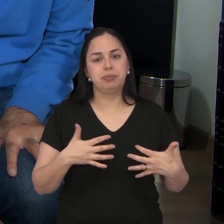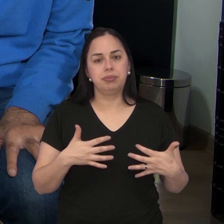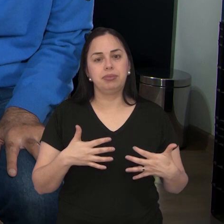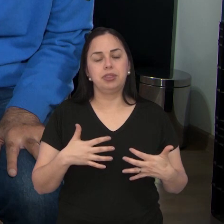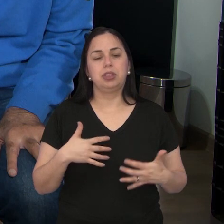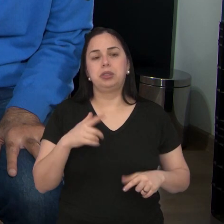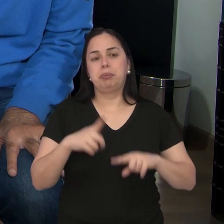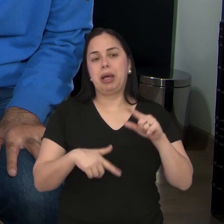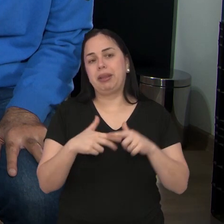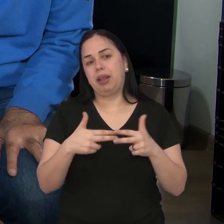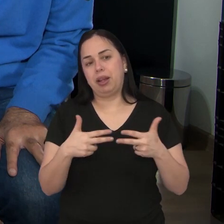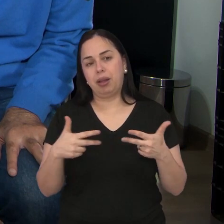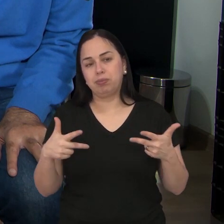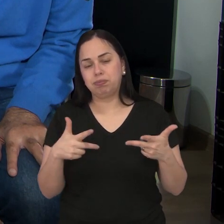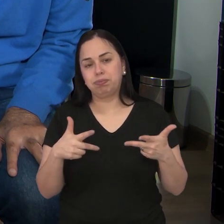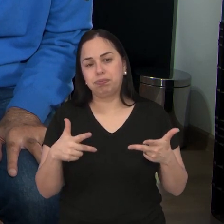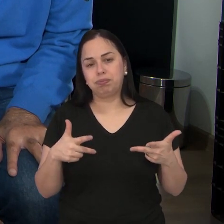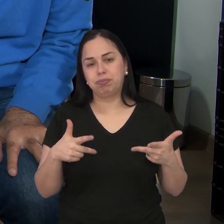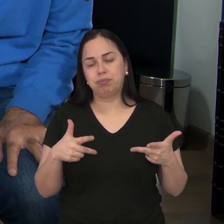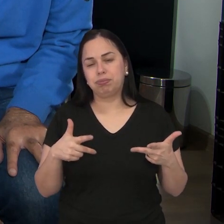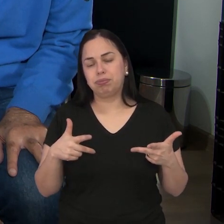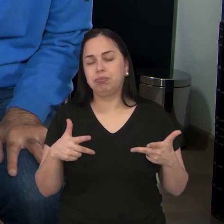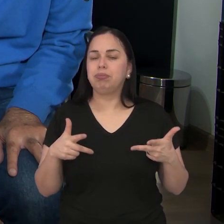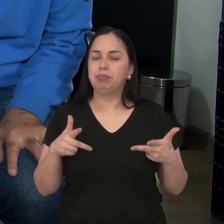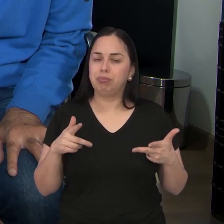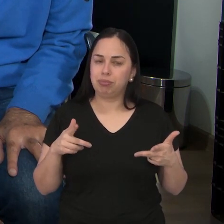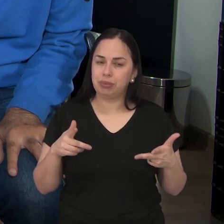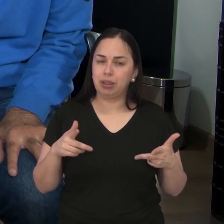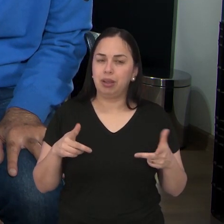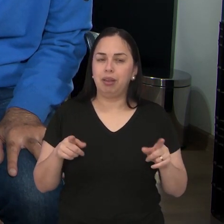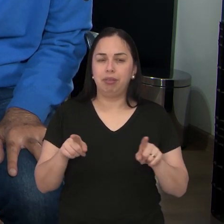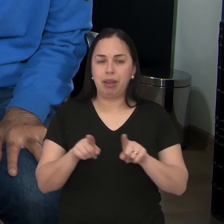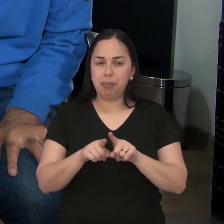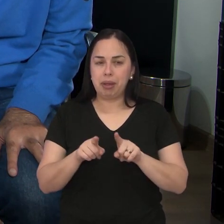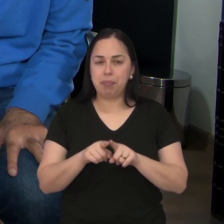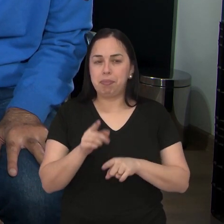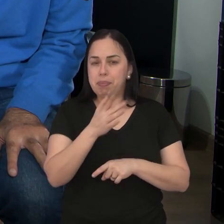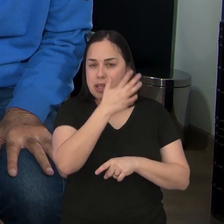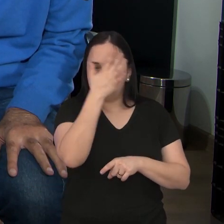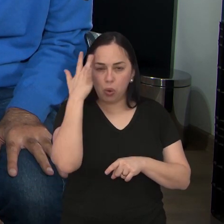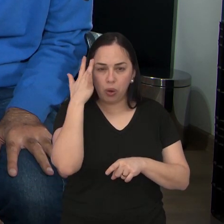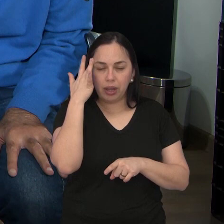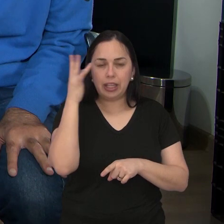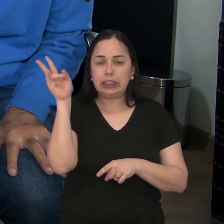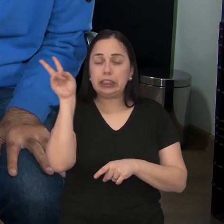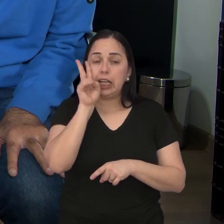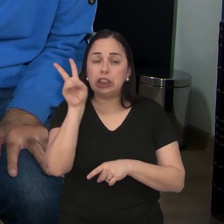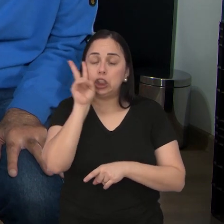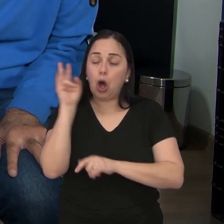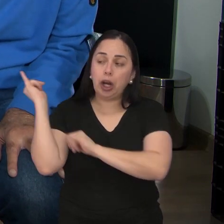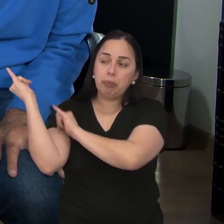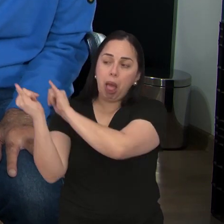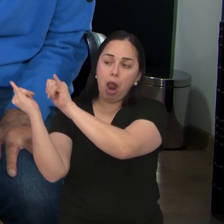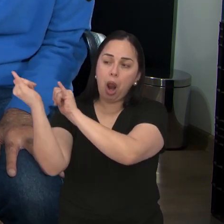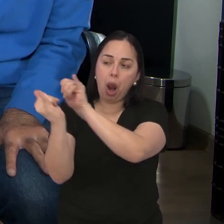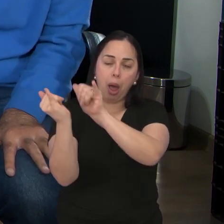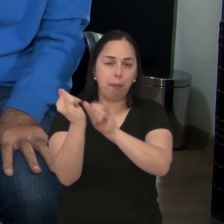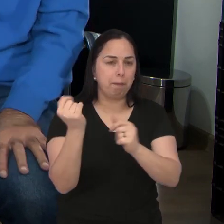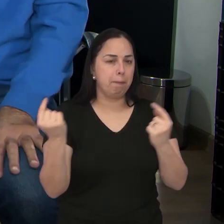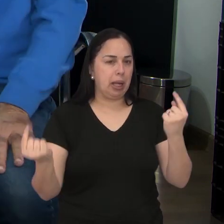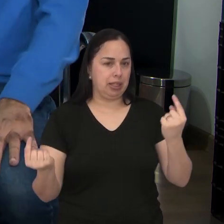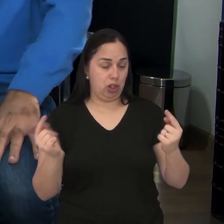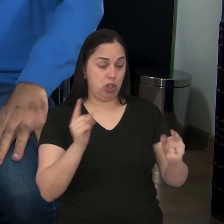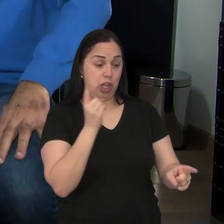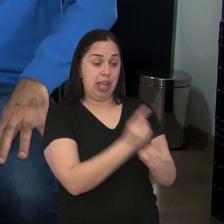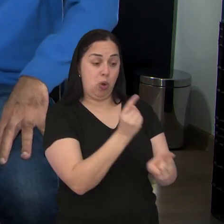de coisas materiais, tem a questão imaterial também, né? Tem as histórias. O